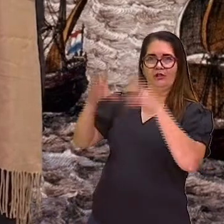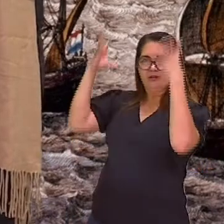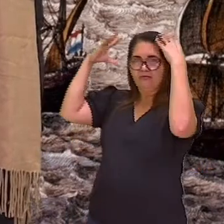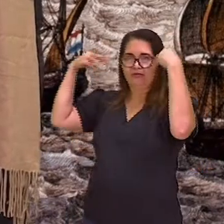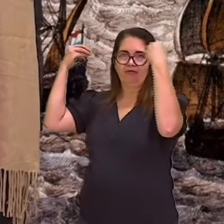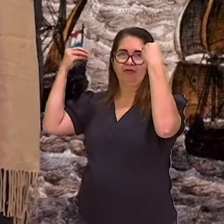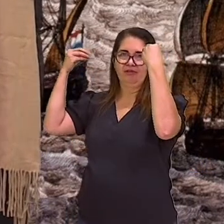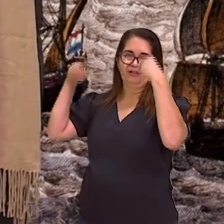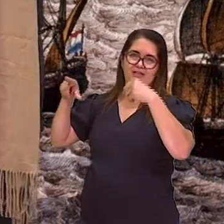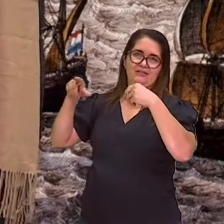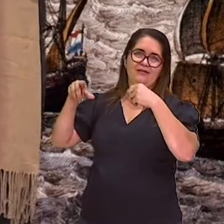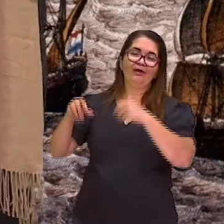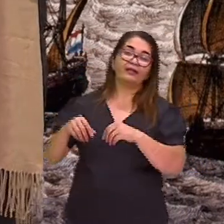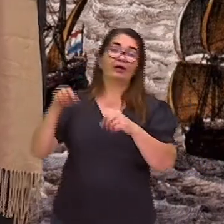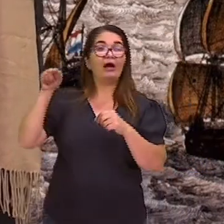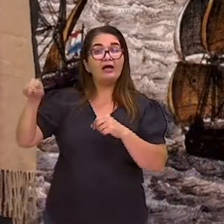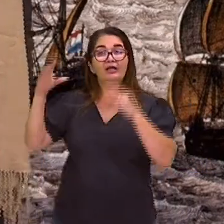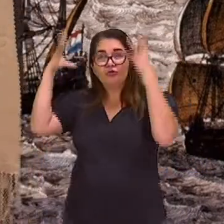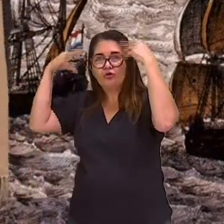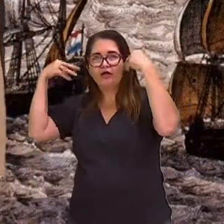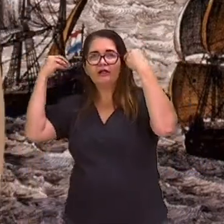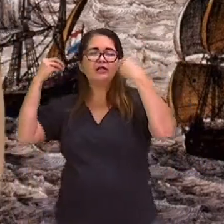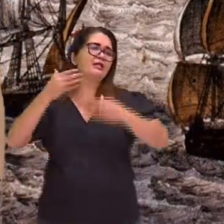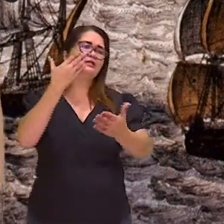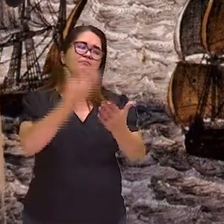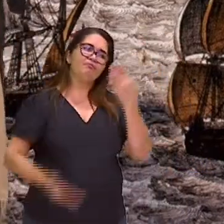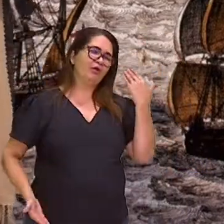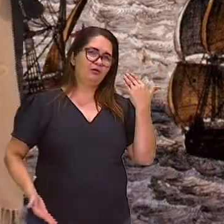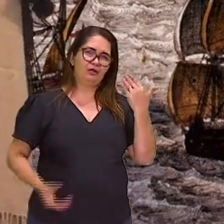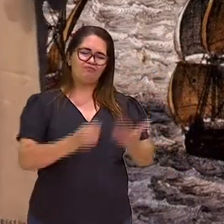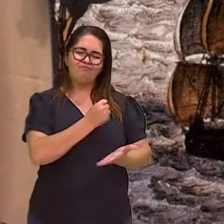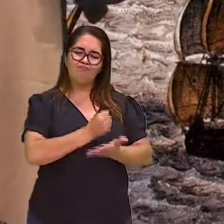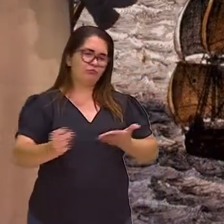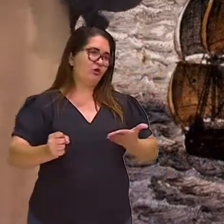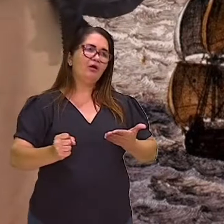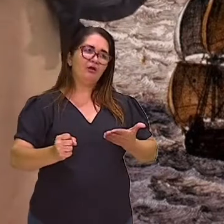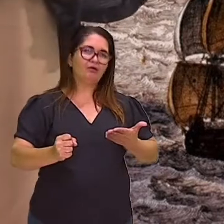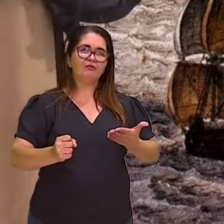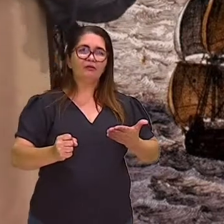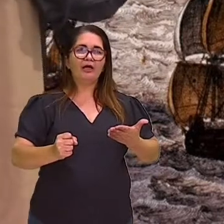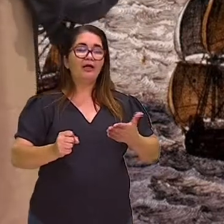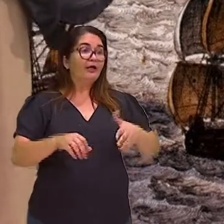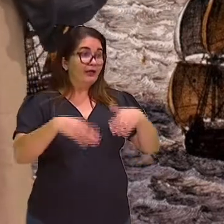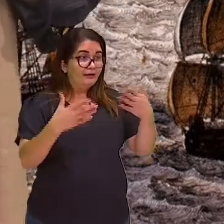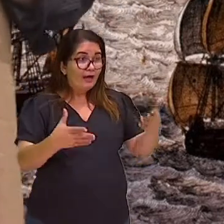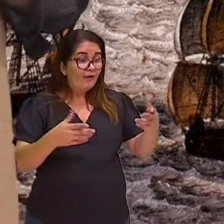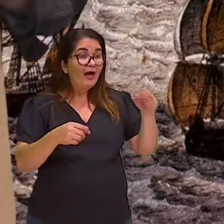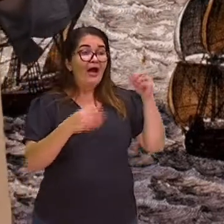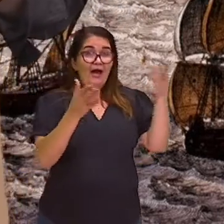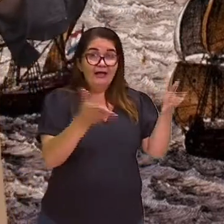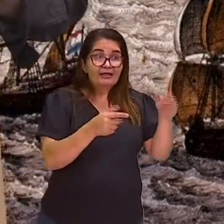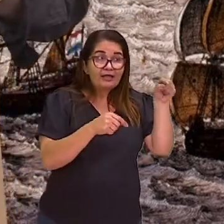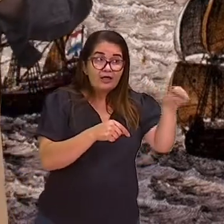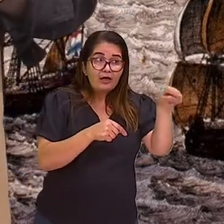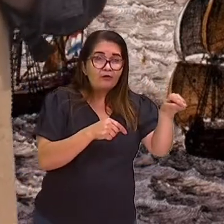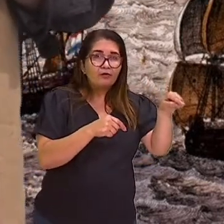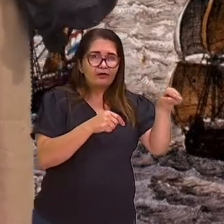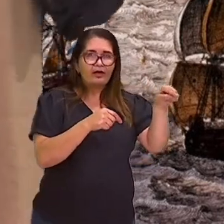Depois de um ano, a resistência portuguesa conseguiu expulsar os holandeses de Salvador.